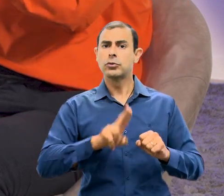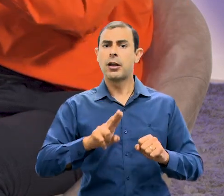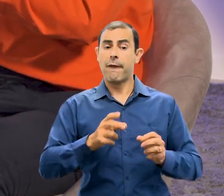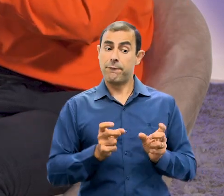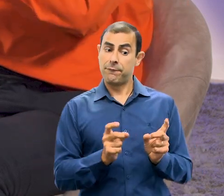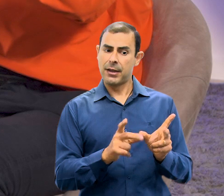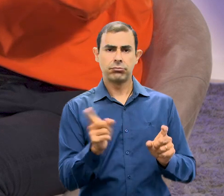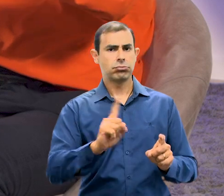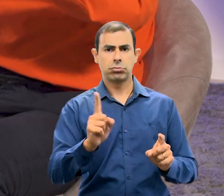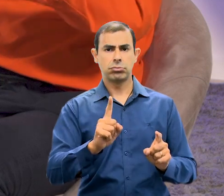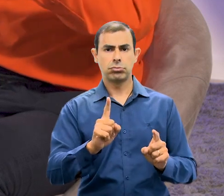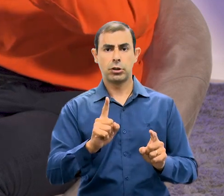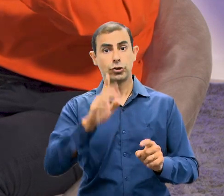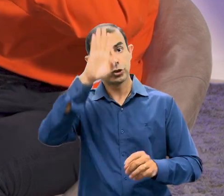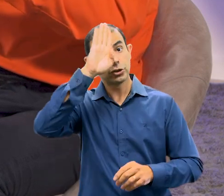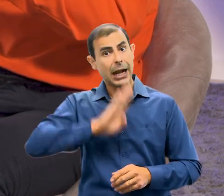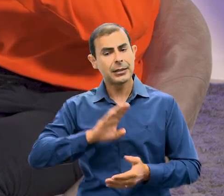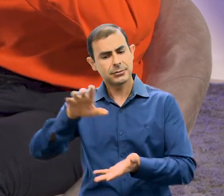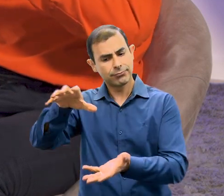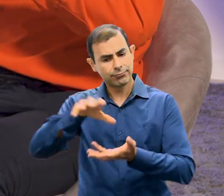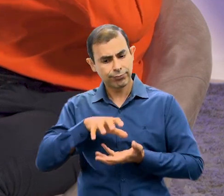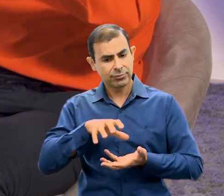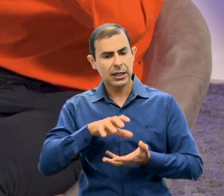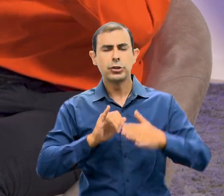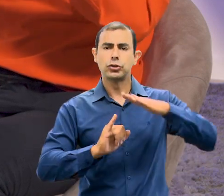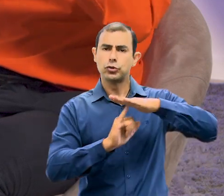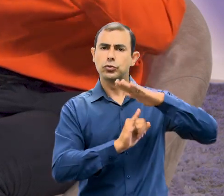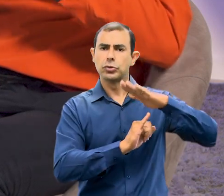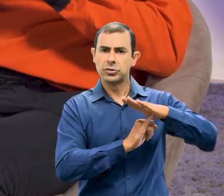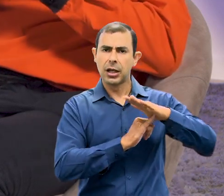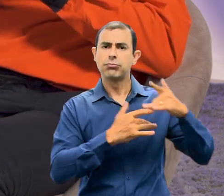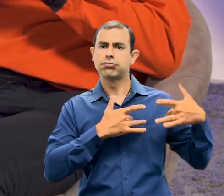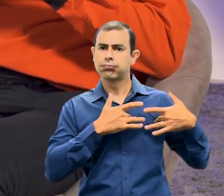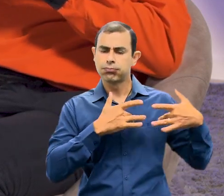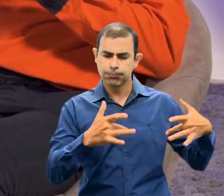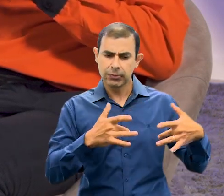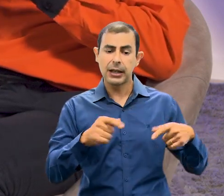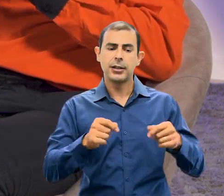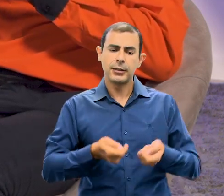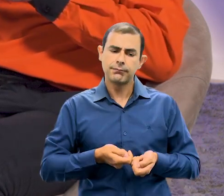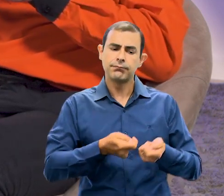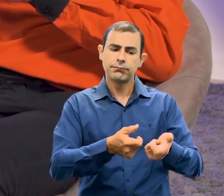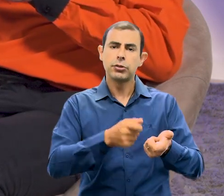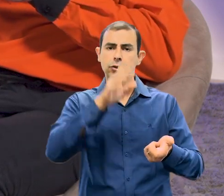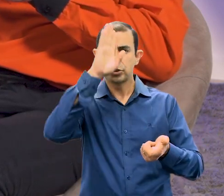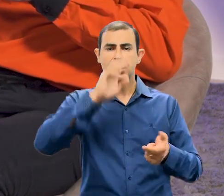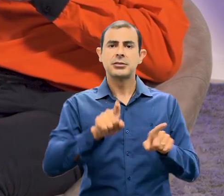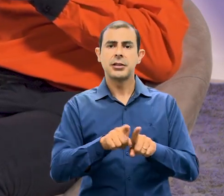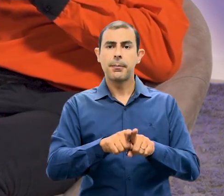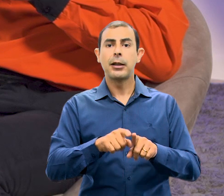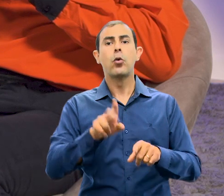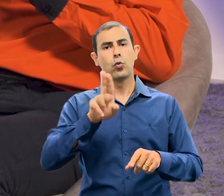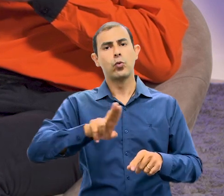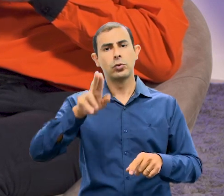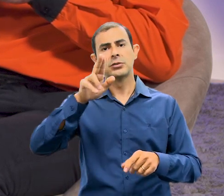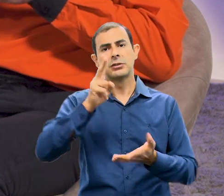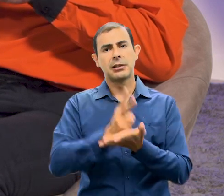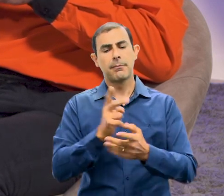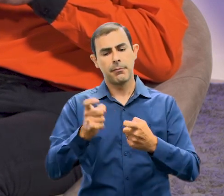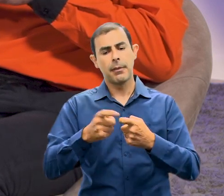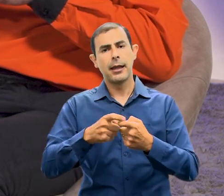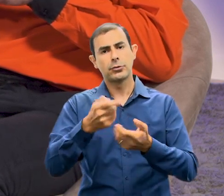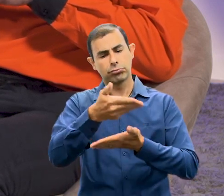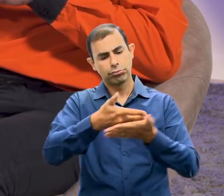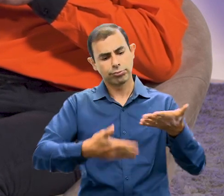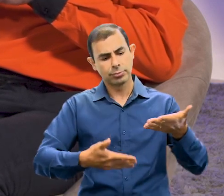ele será doado e repassado para a entidade filantrópica, para as pessoas, mediante receita de SUS. Vereador, o senhor também tem